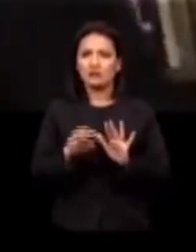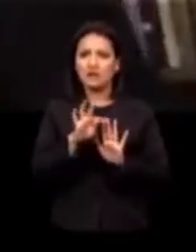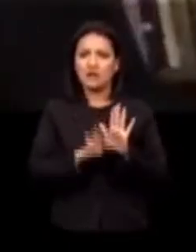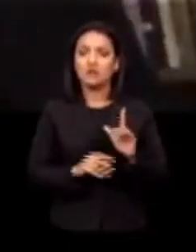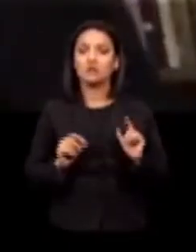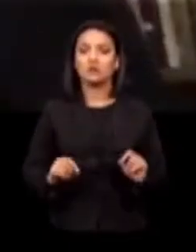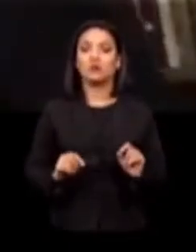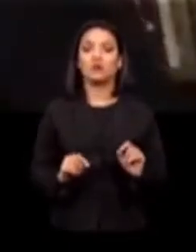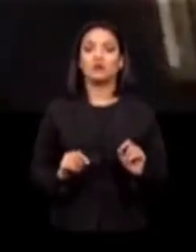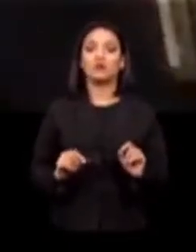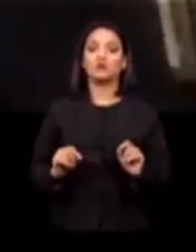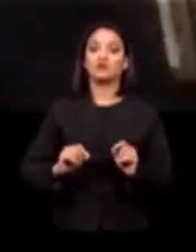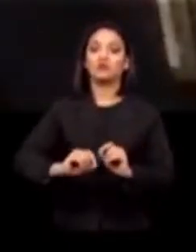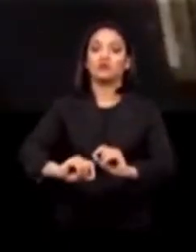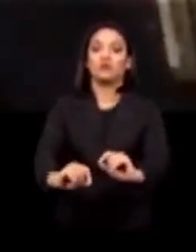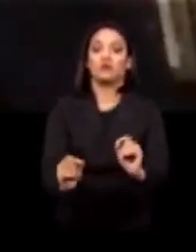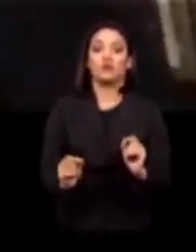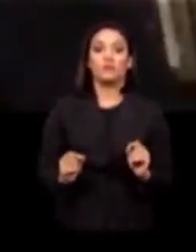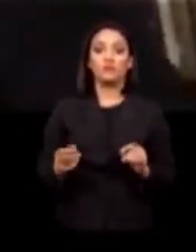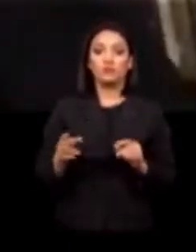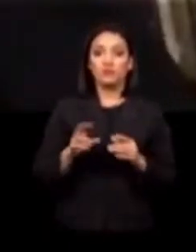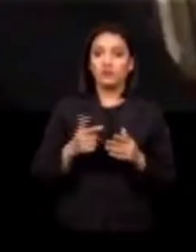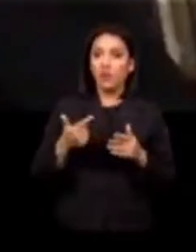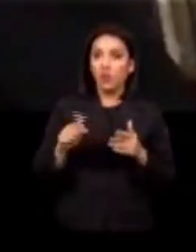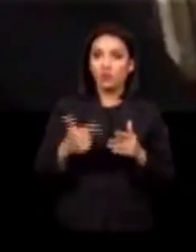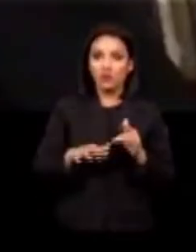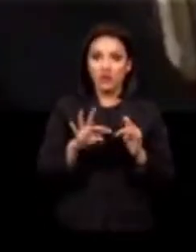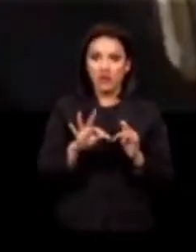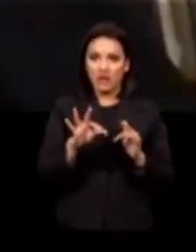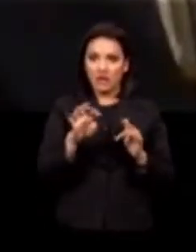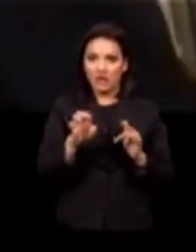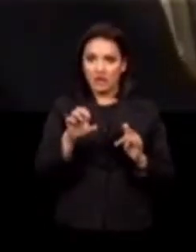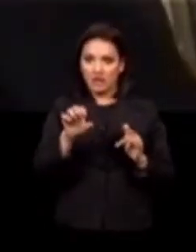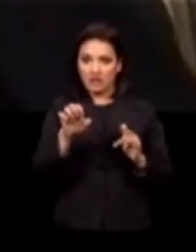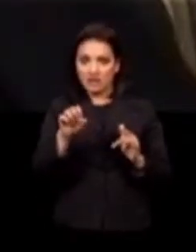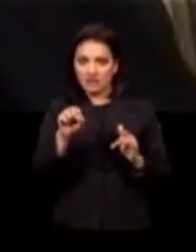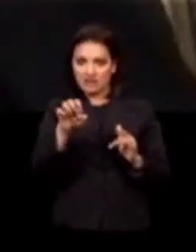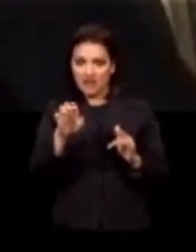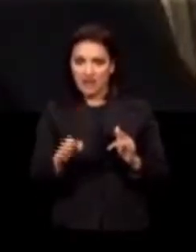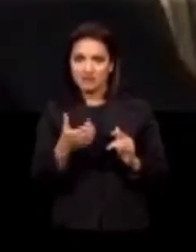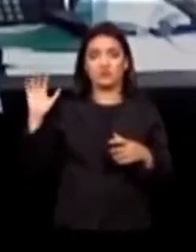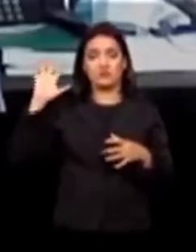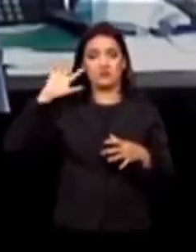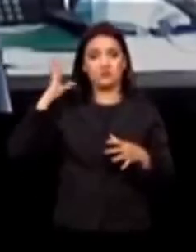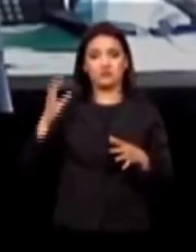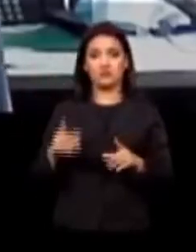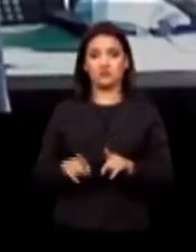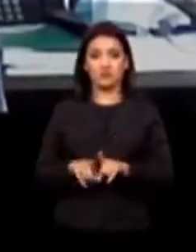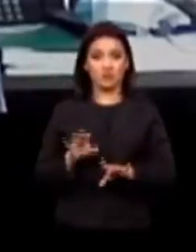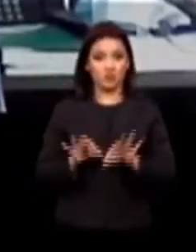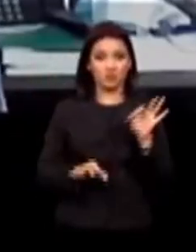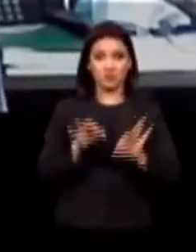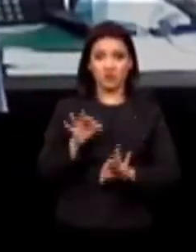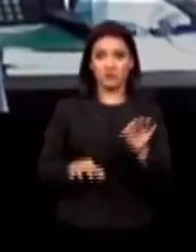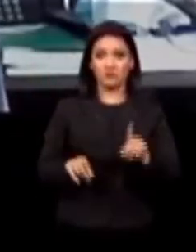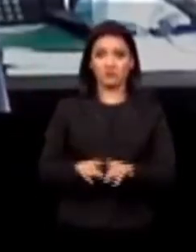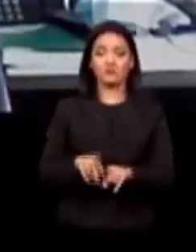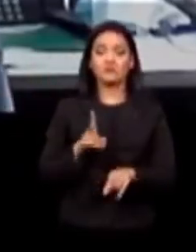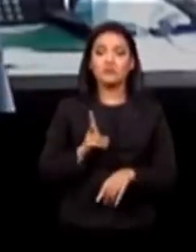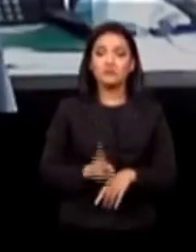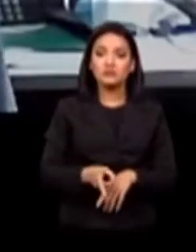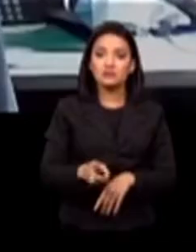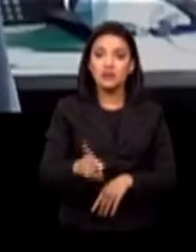Não cabe a fixação de teses em ações diretas de inconstitucionalidade. Sempre que